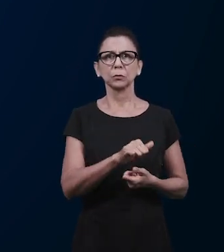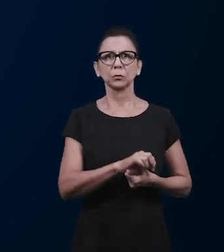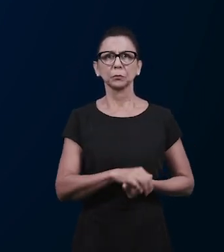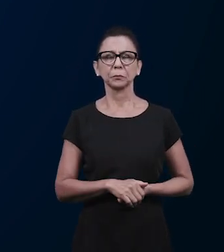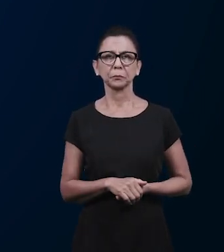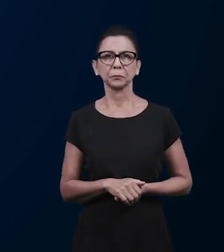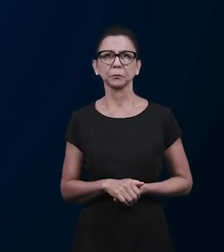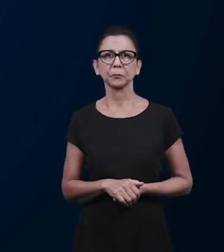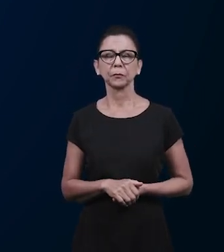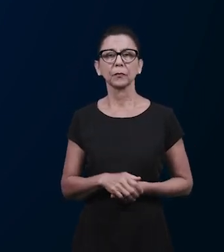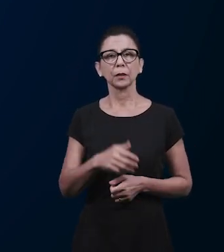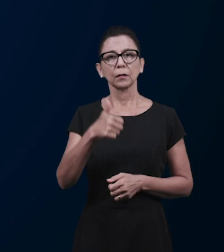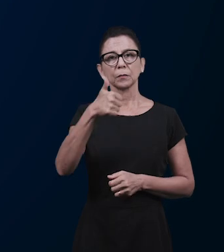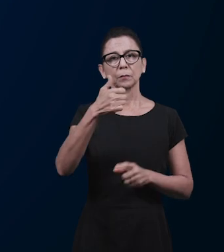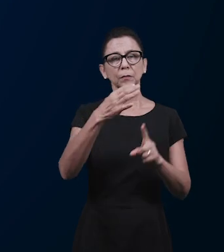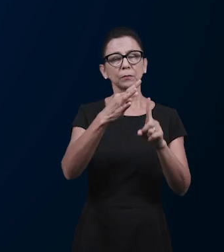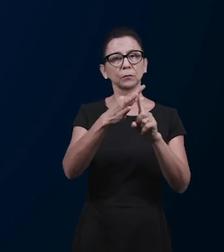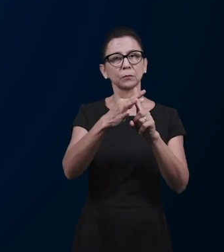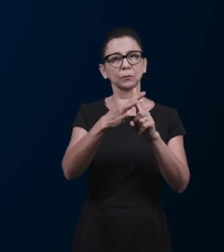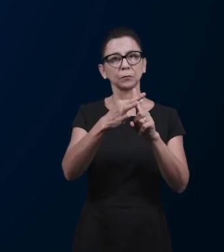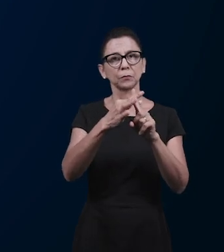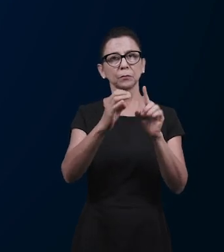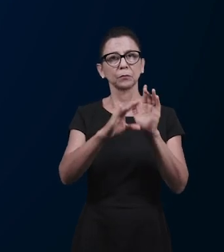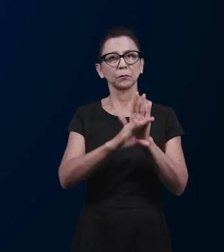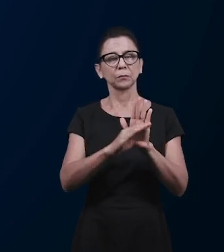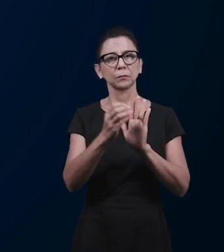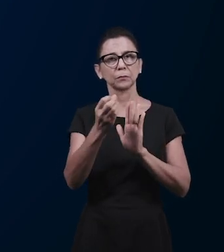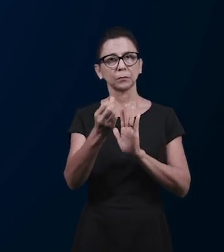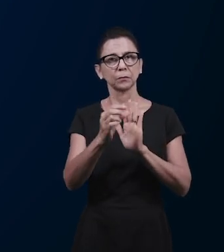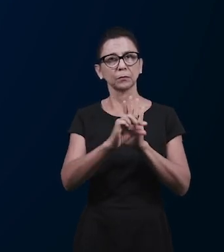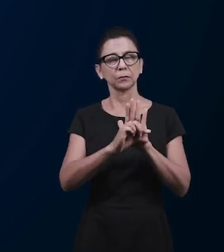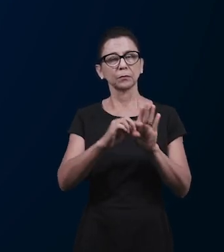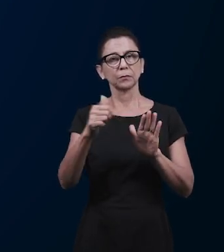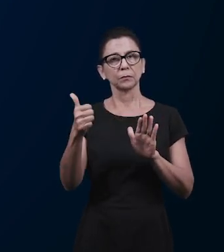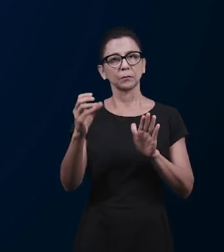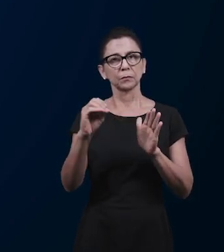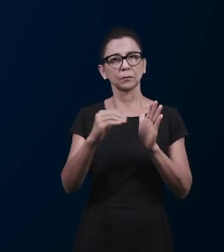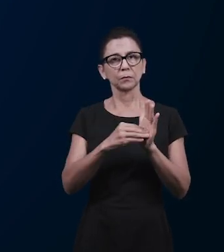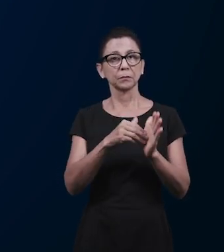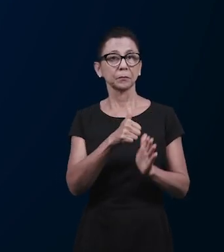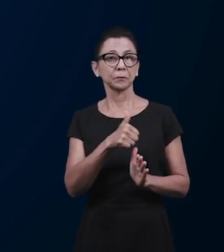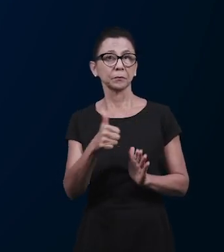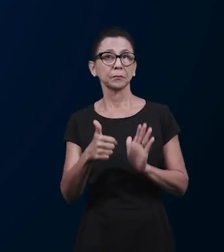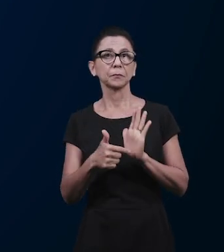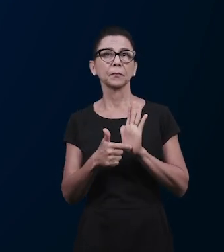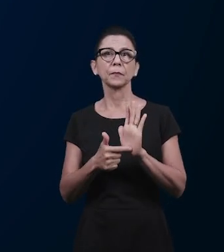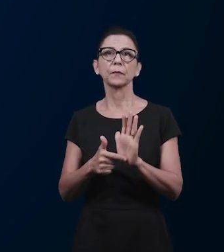céu. Em 1 Timóteo, capítulo 6, versículos 10 e